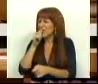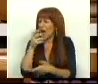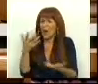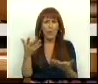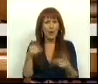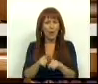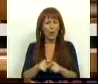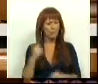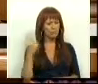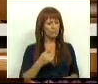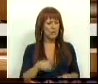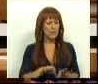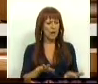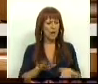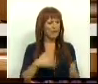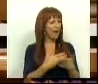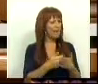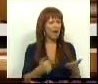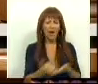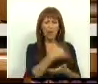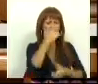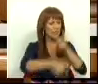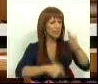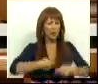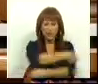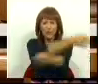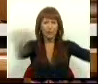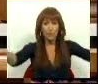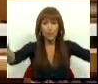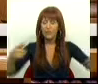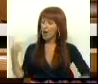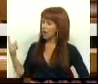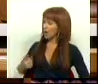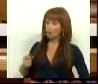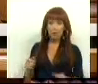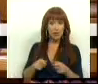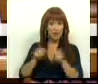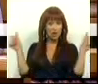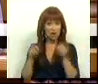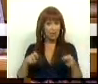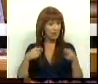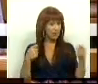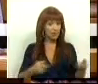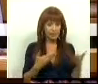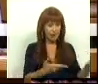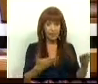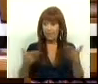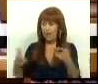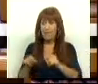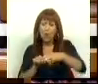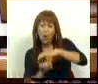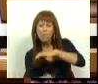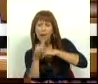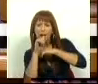água é dominar a forma de fazer chegar este recurso às pessoas, é dominar os sistemas de abastecimento e